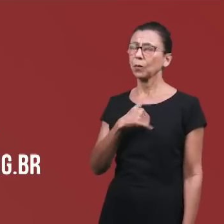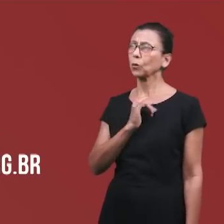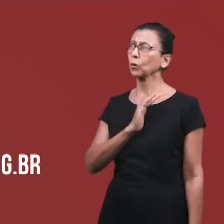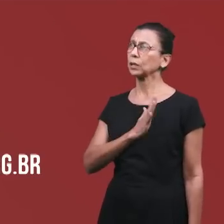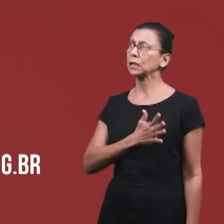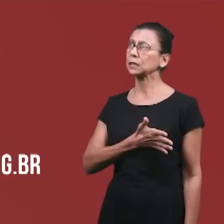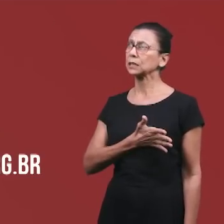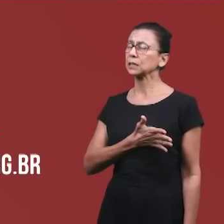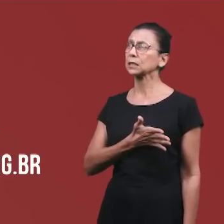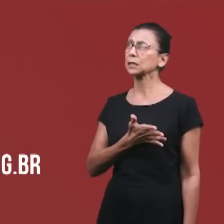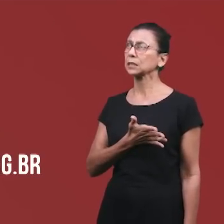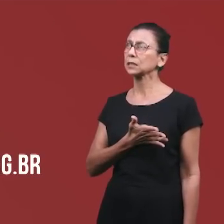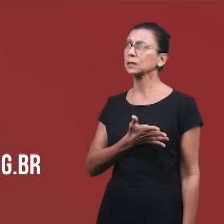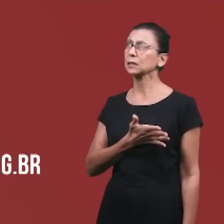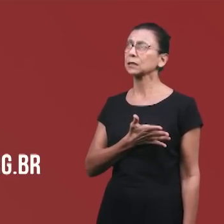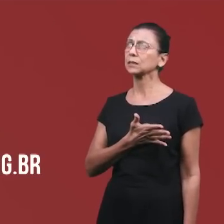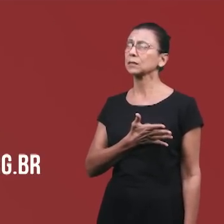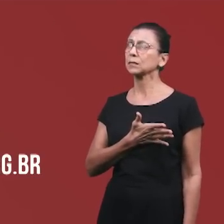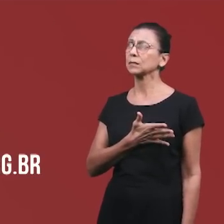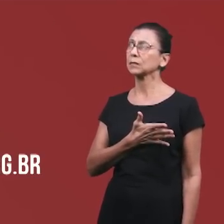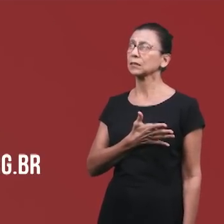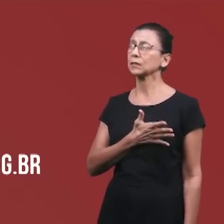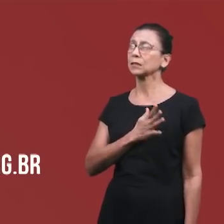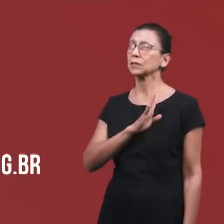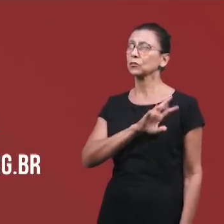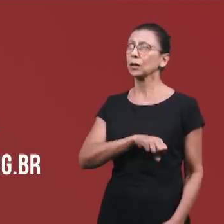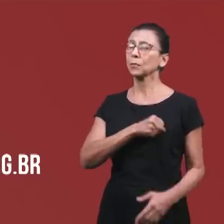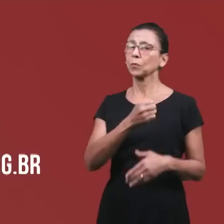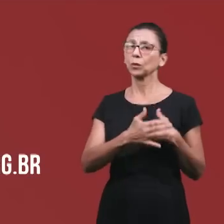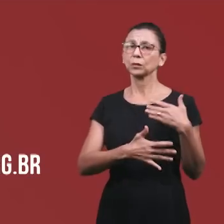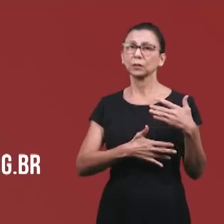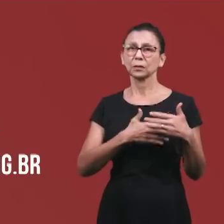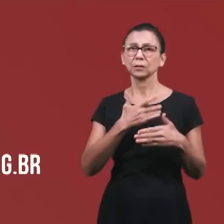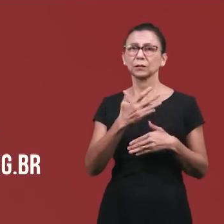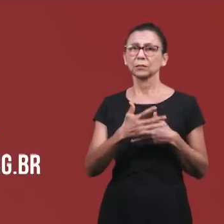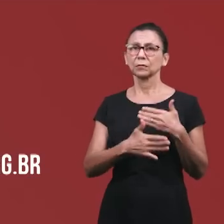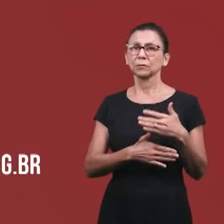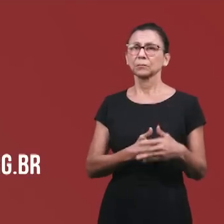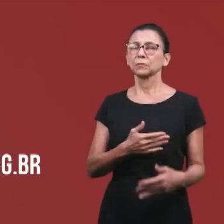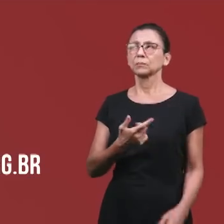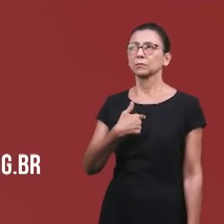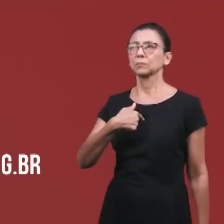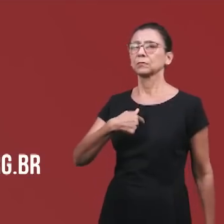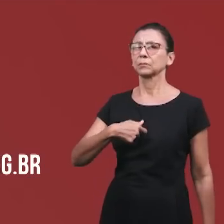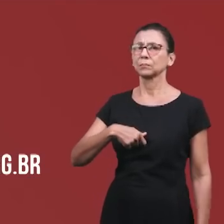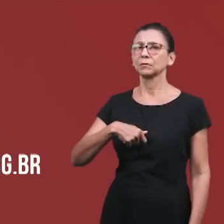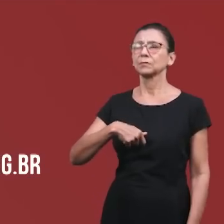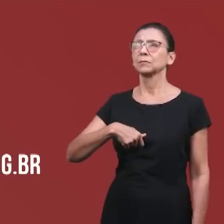Sempre reconheça a tua bondade.